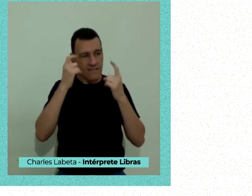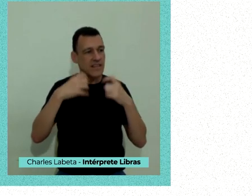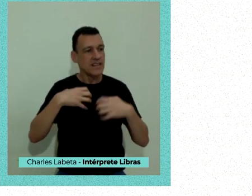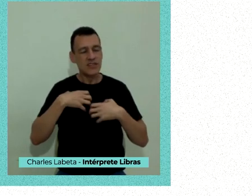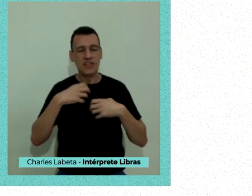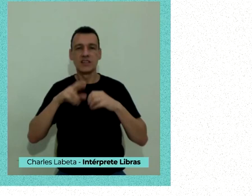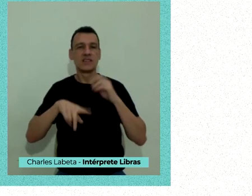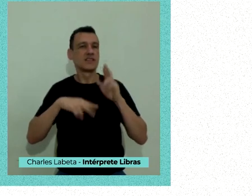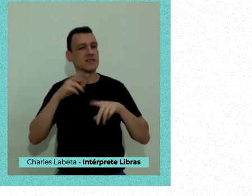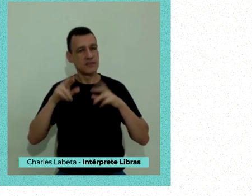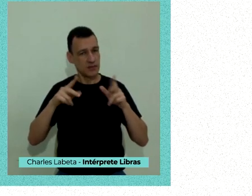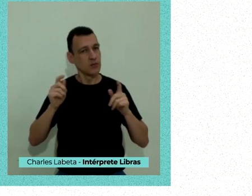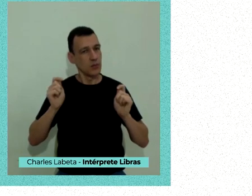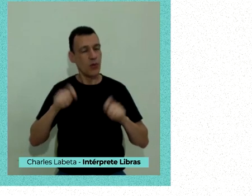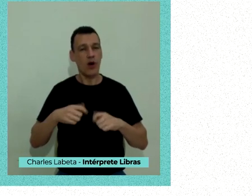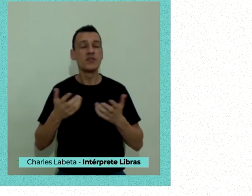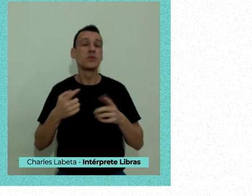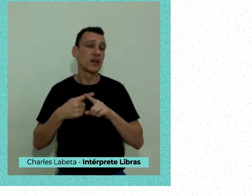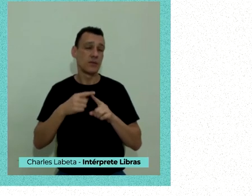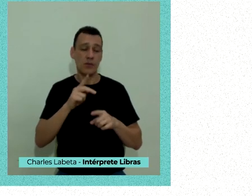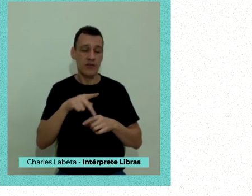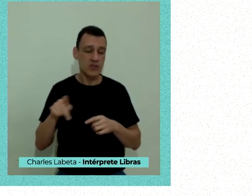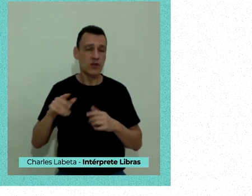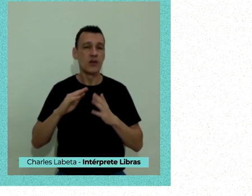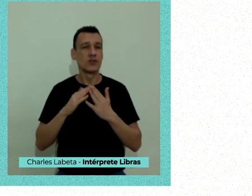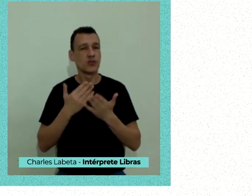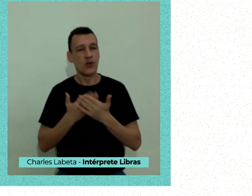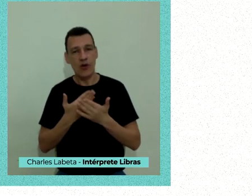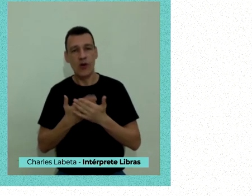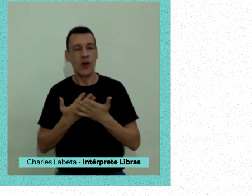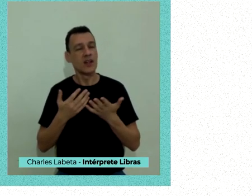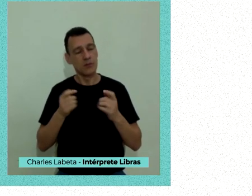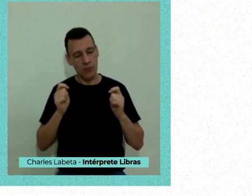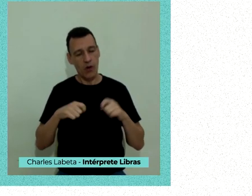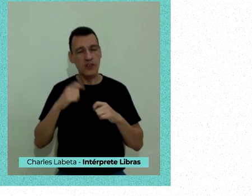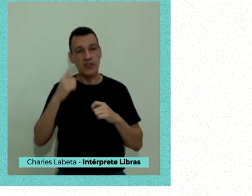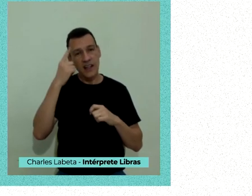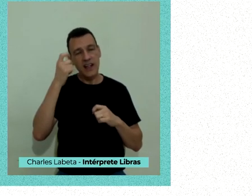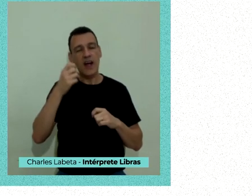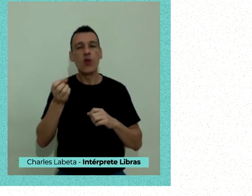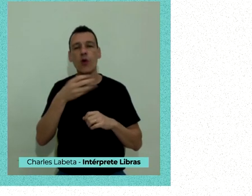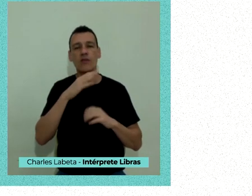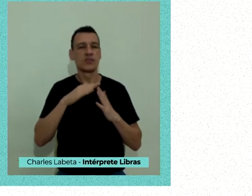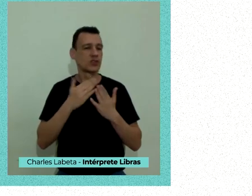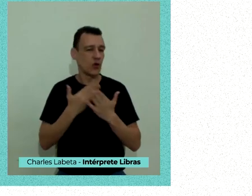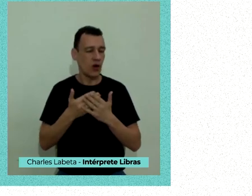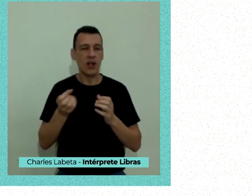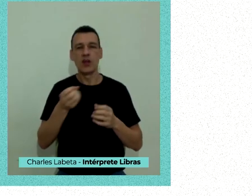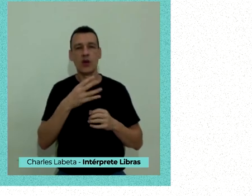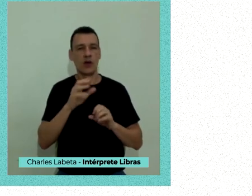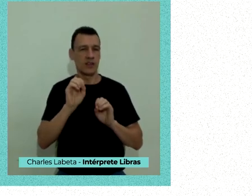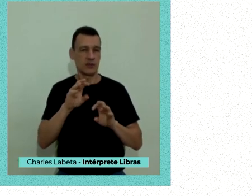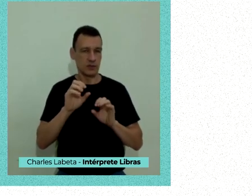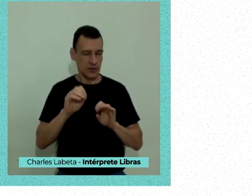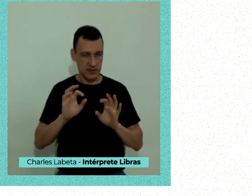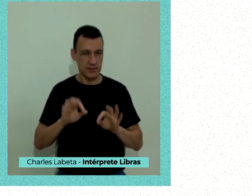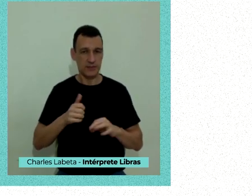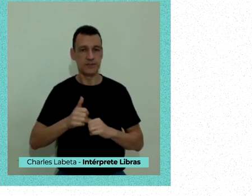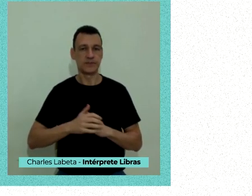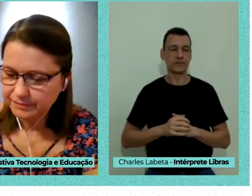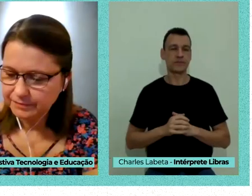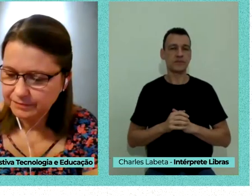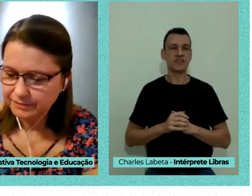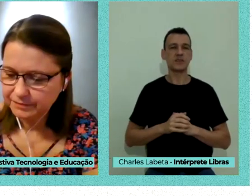escola, modos de se fazer uma nova escola e uma nova educação. Então, convido todos, de